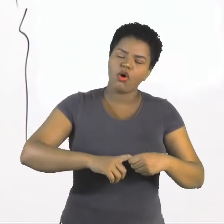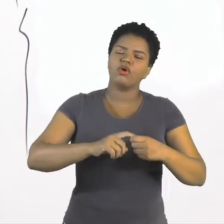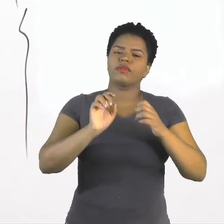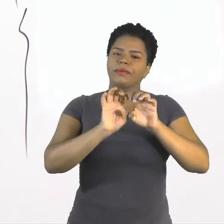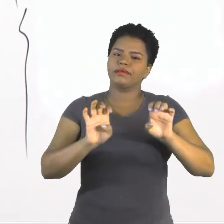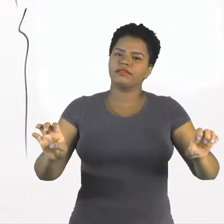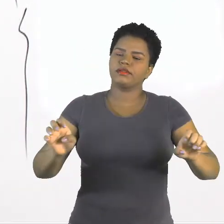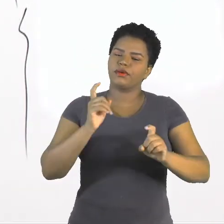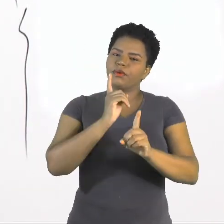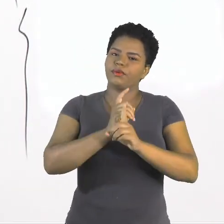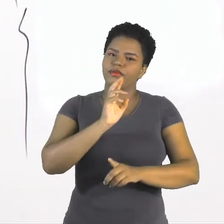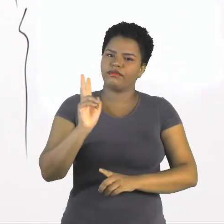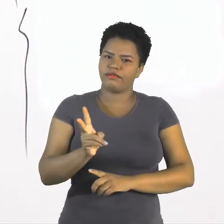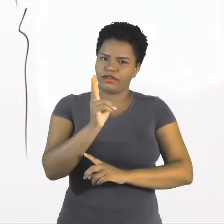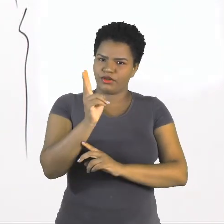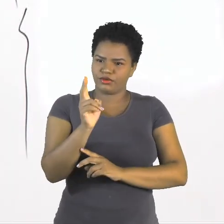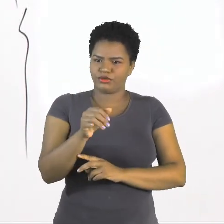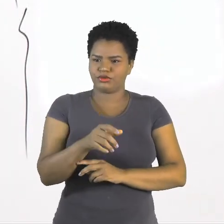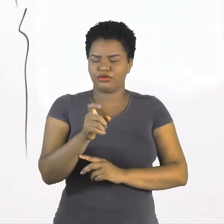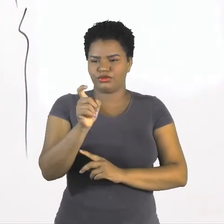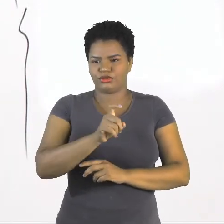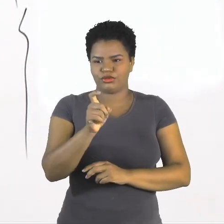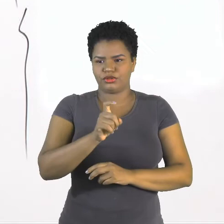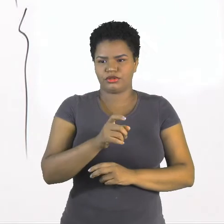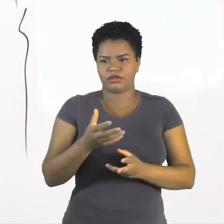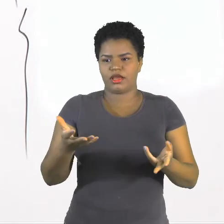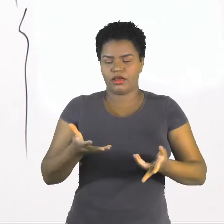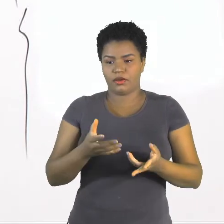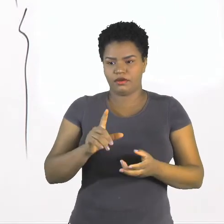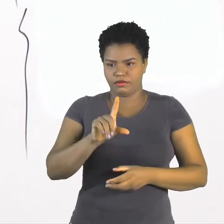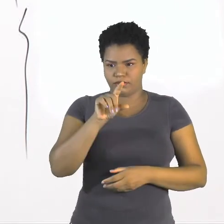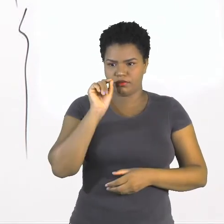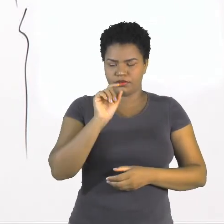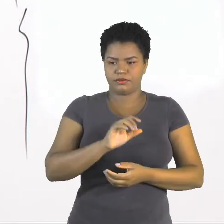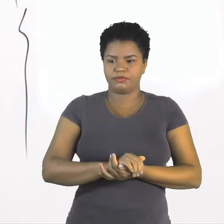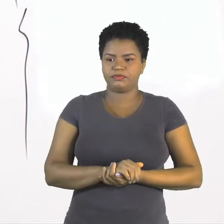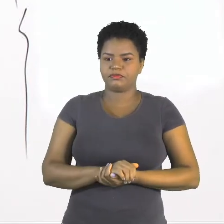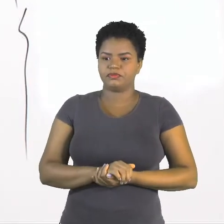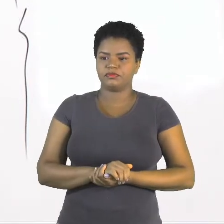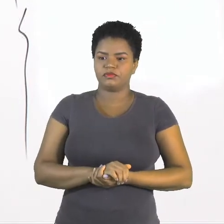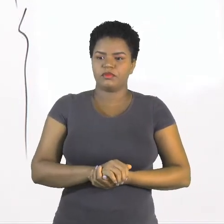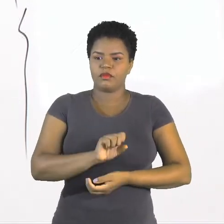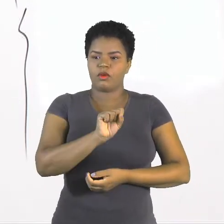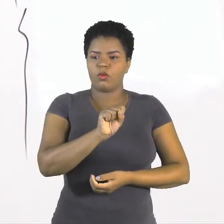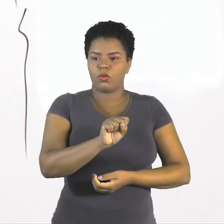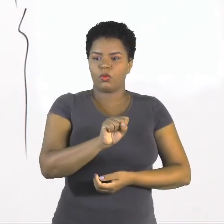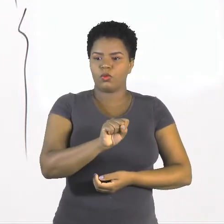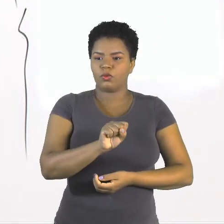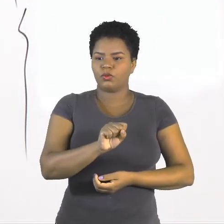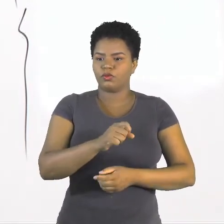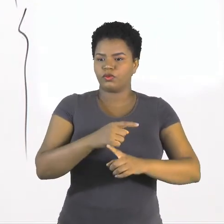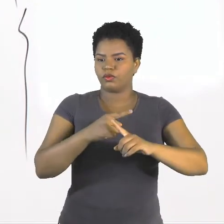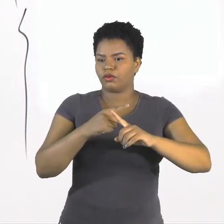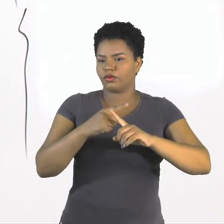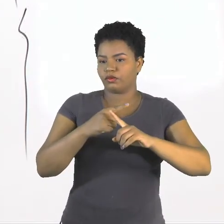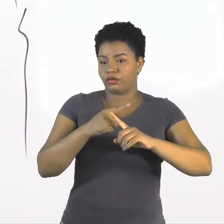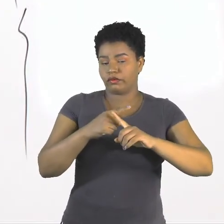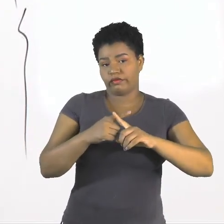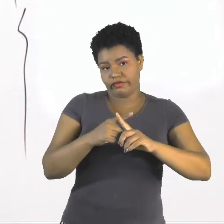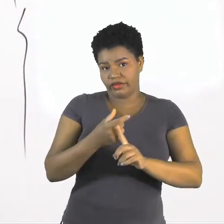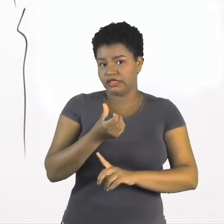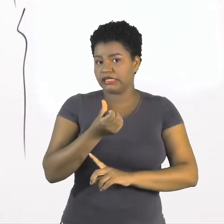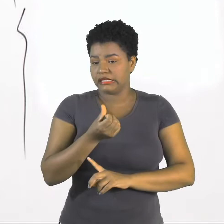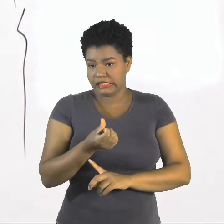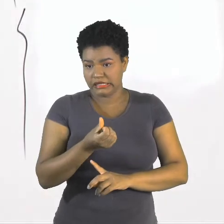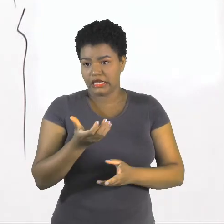x. Ou seja, vai ficar assim, ó, vamos pegar essa daqui, ó. 8 vezes 6, porque o meu y agora